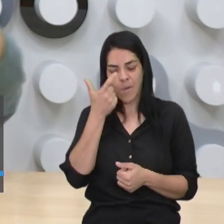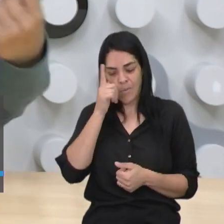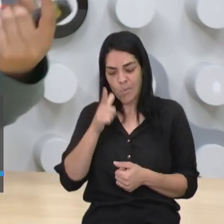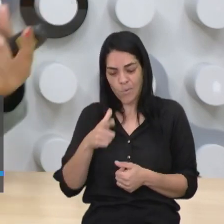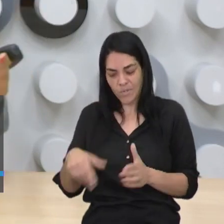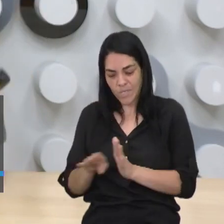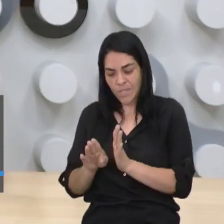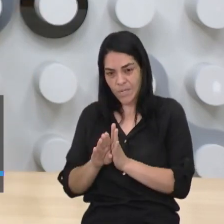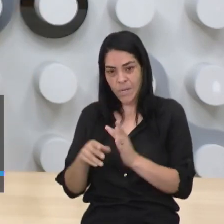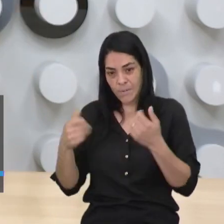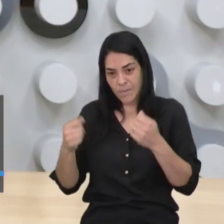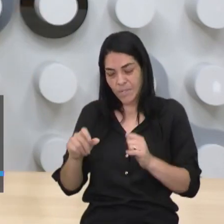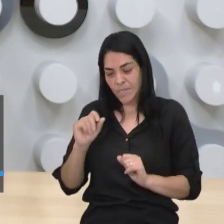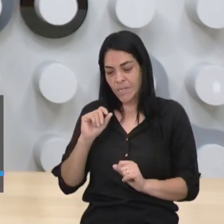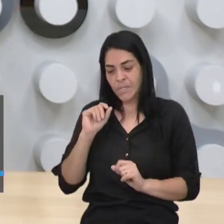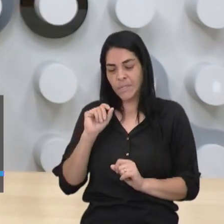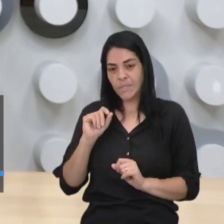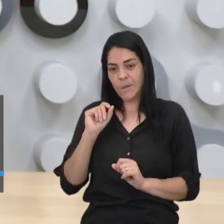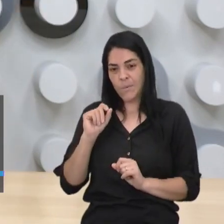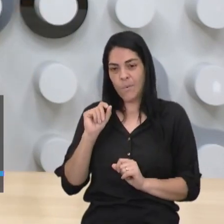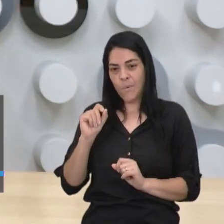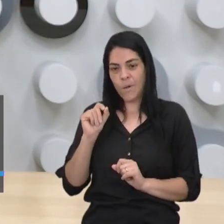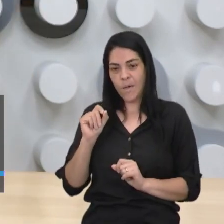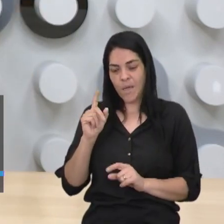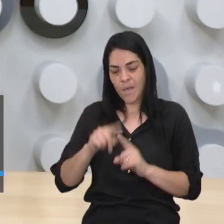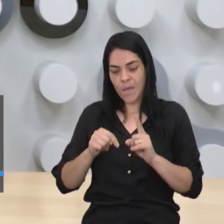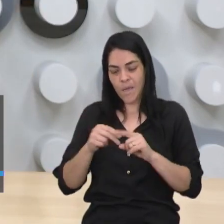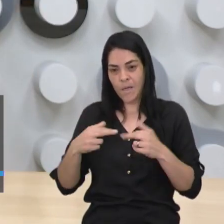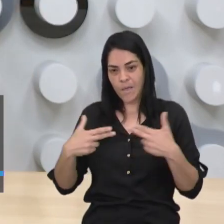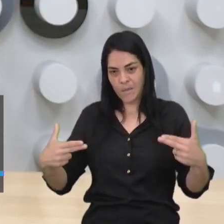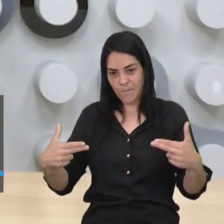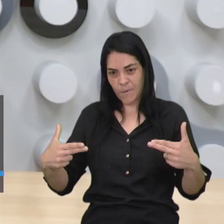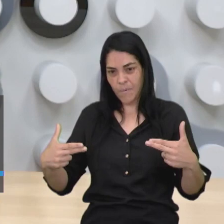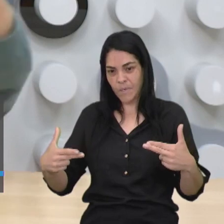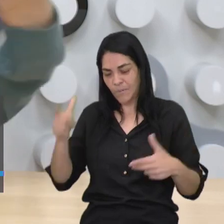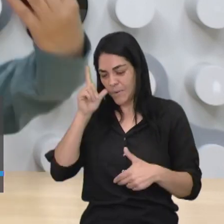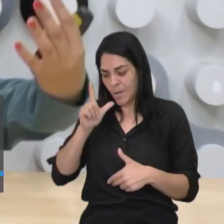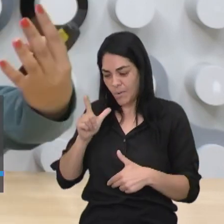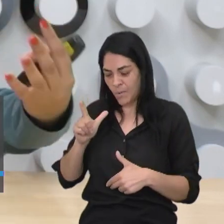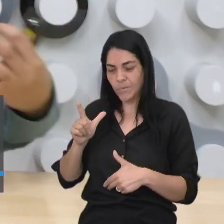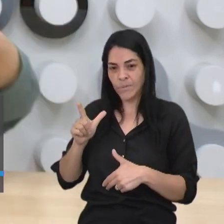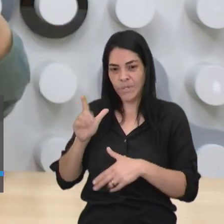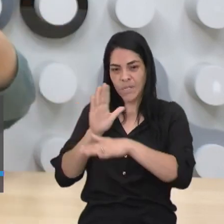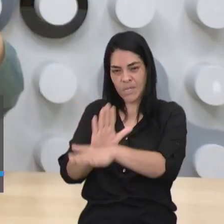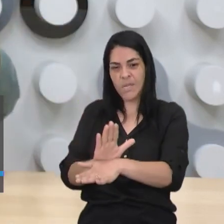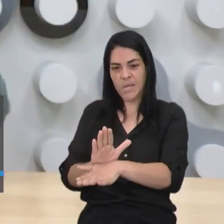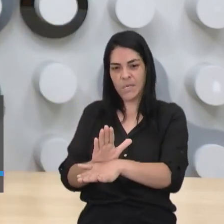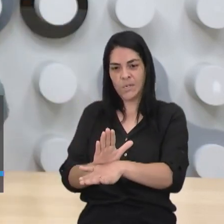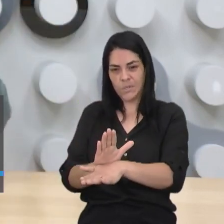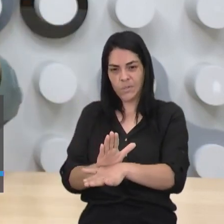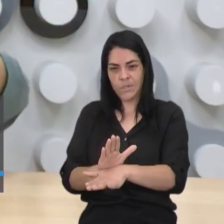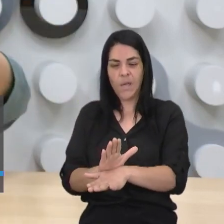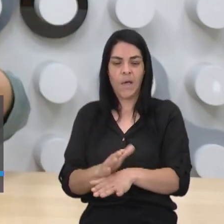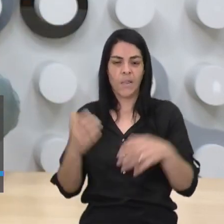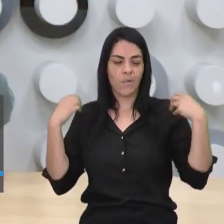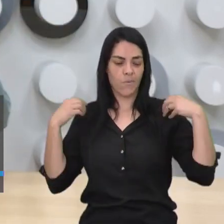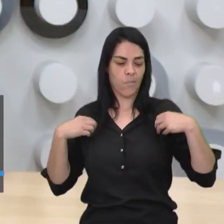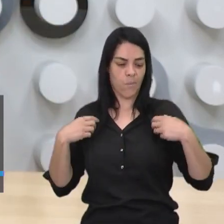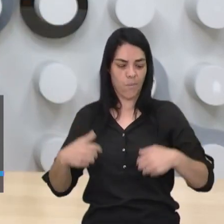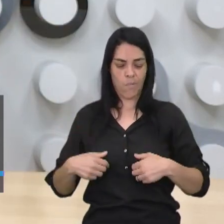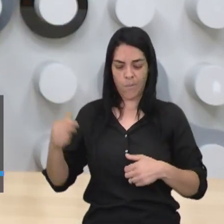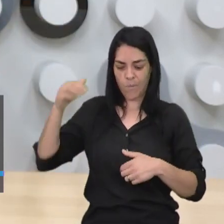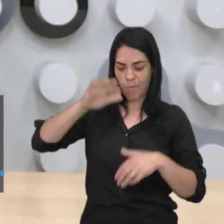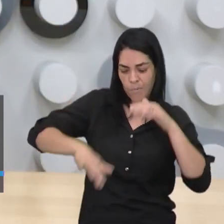não for por equipamento. Por mergulho em si não dá, gente. Eles precisam de um equipamento preparado, porque